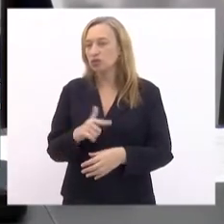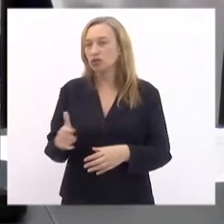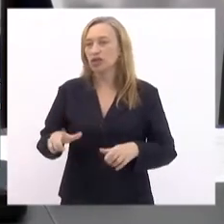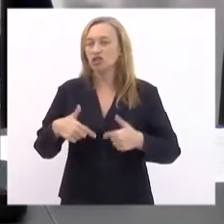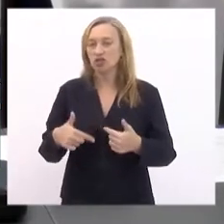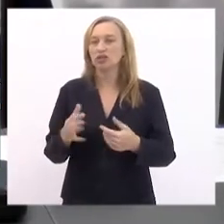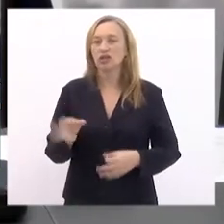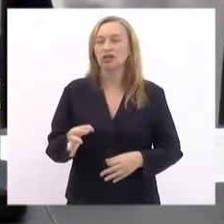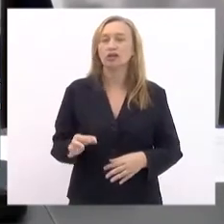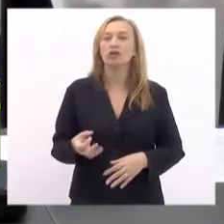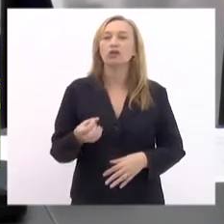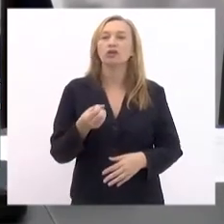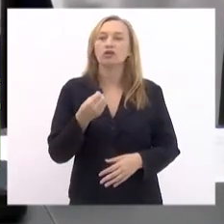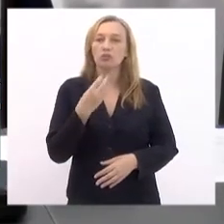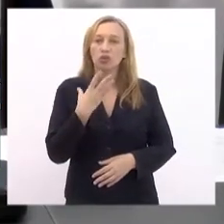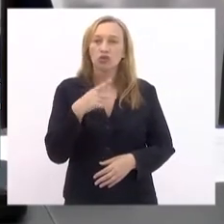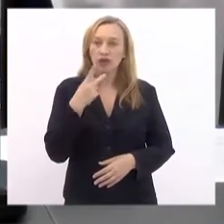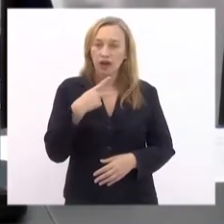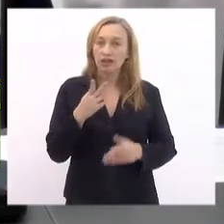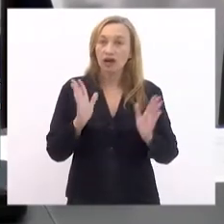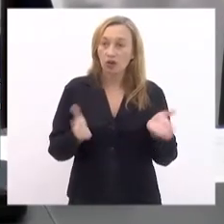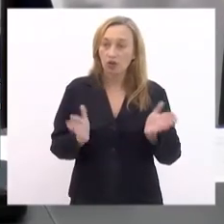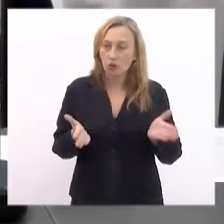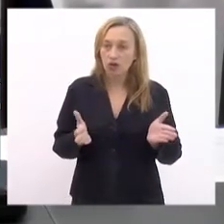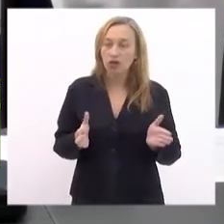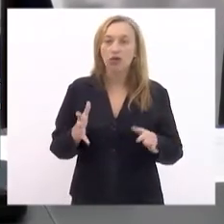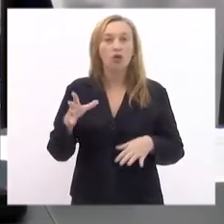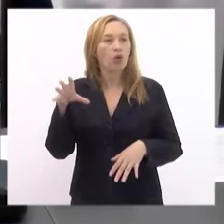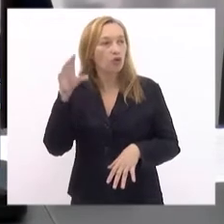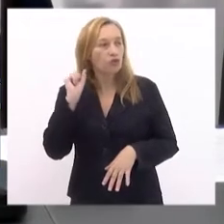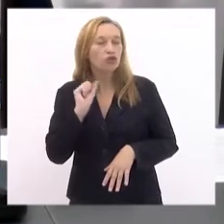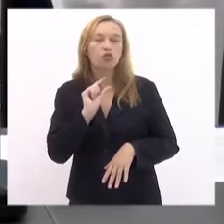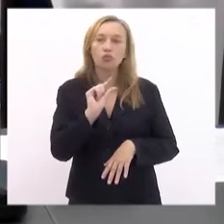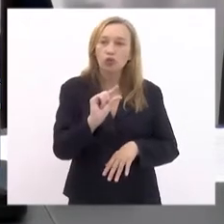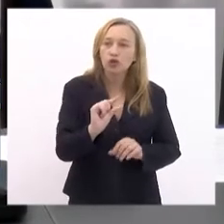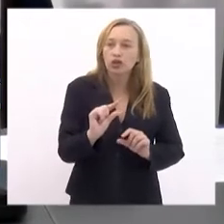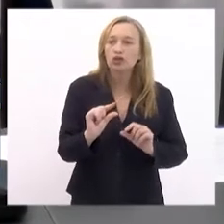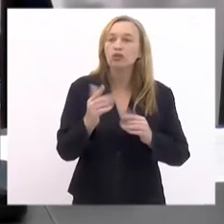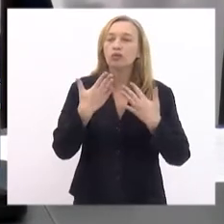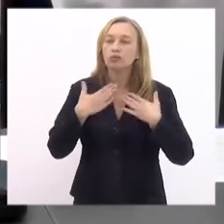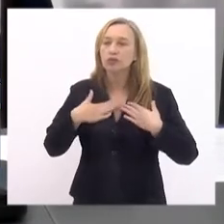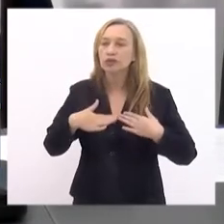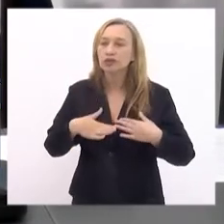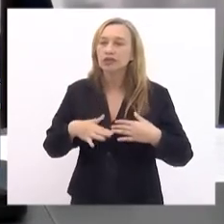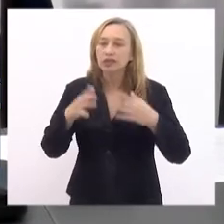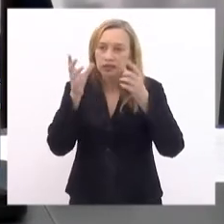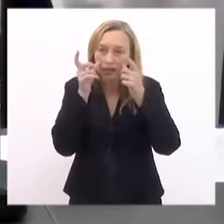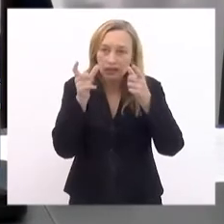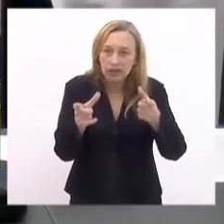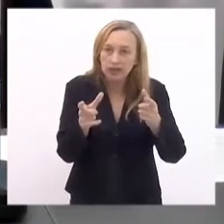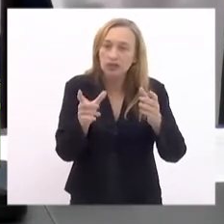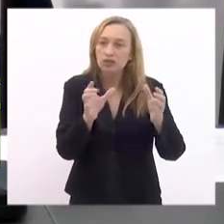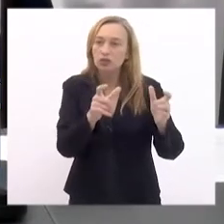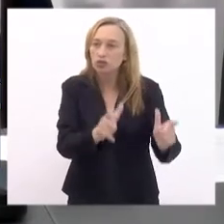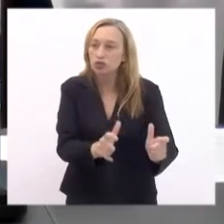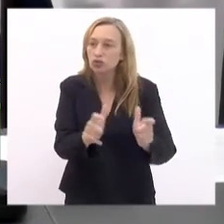relevante. Bom, isso dito, a gente agora vai ouvir um pouco, com calma, com paciência e com atenção, os órgãos